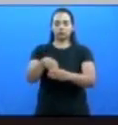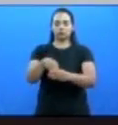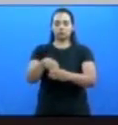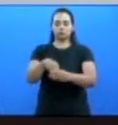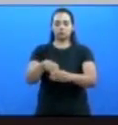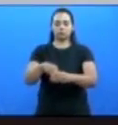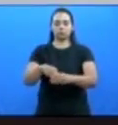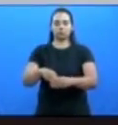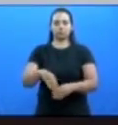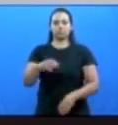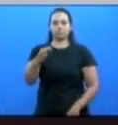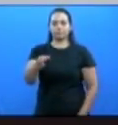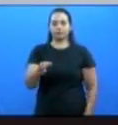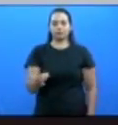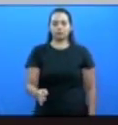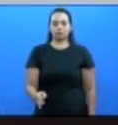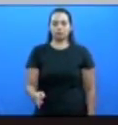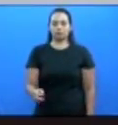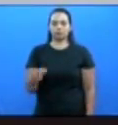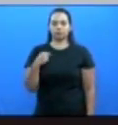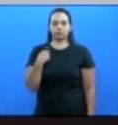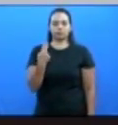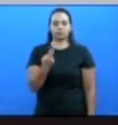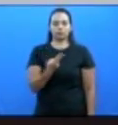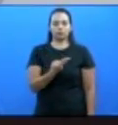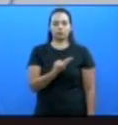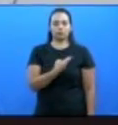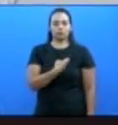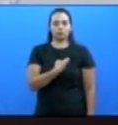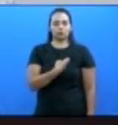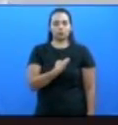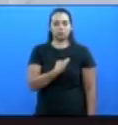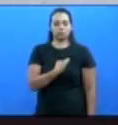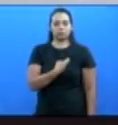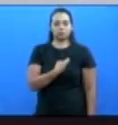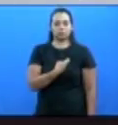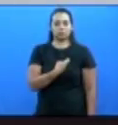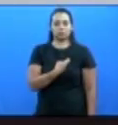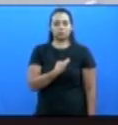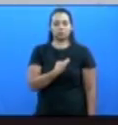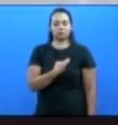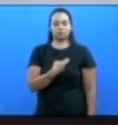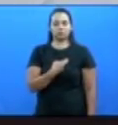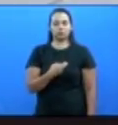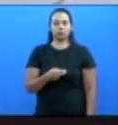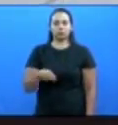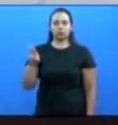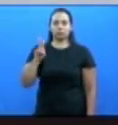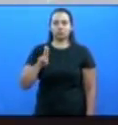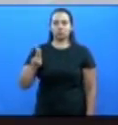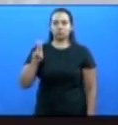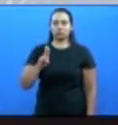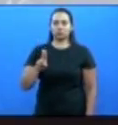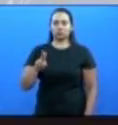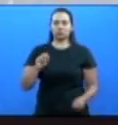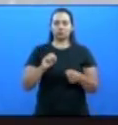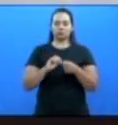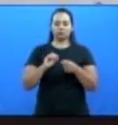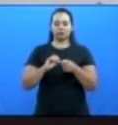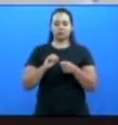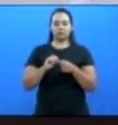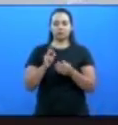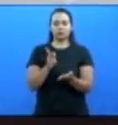emenda. Nós vamos submeter, já é um pouco usual nessa casa, só para a gente relembrar, né, o